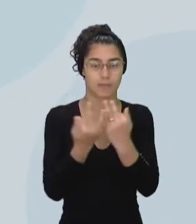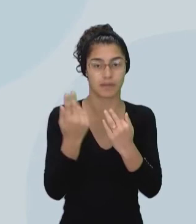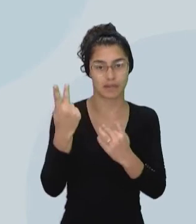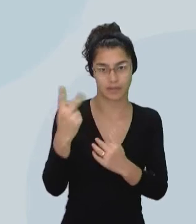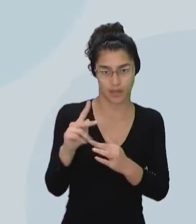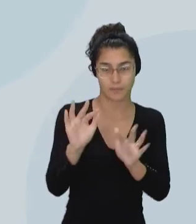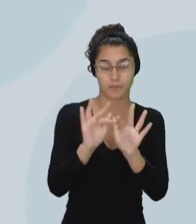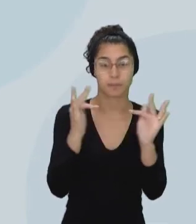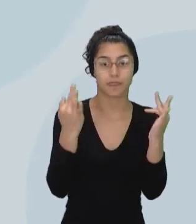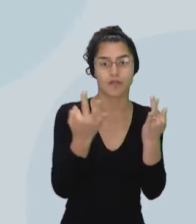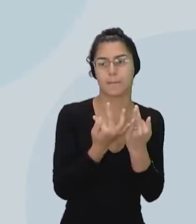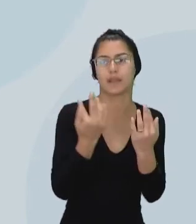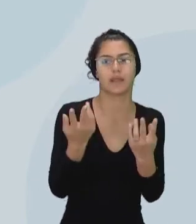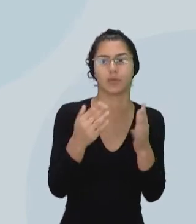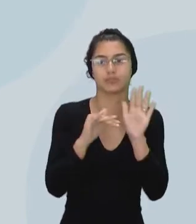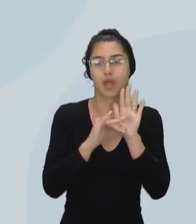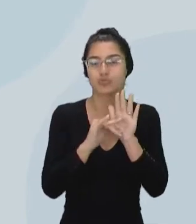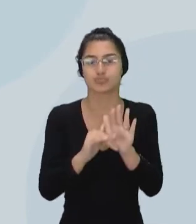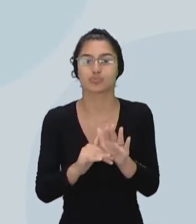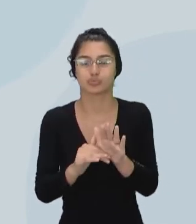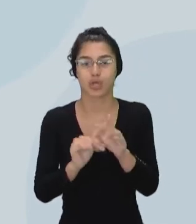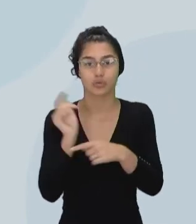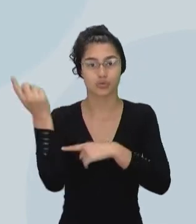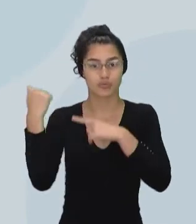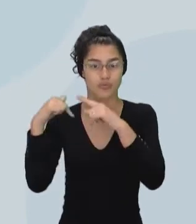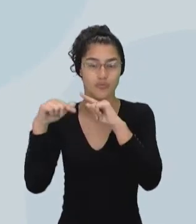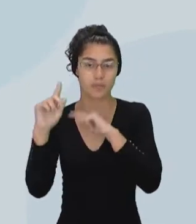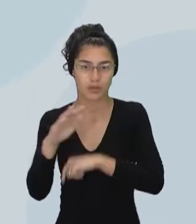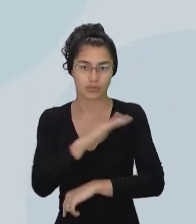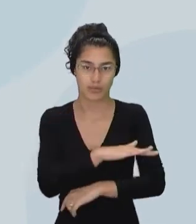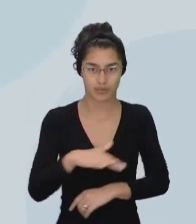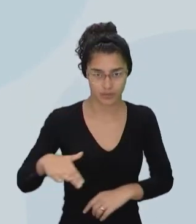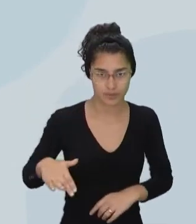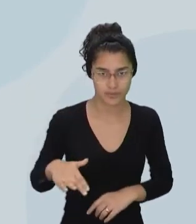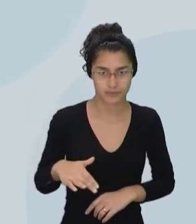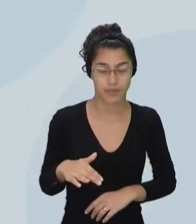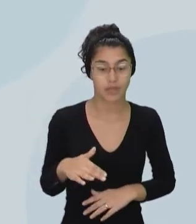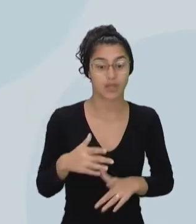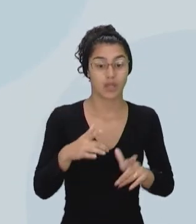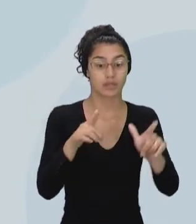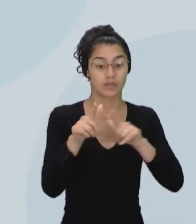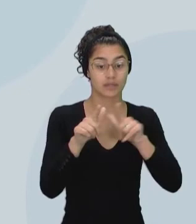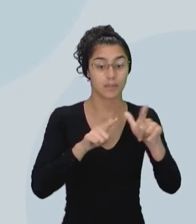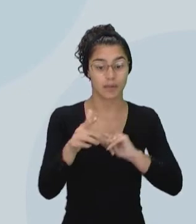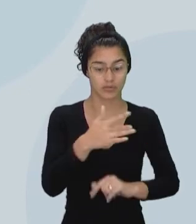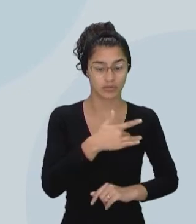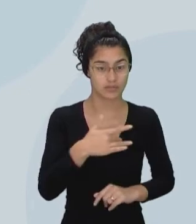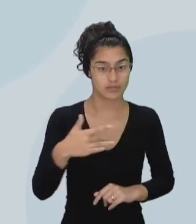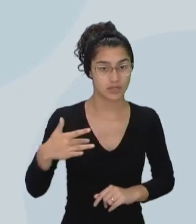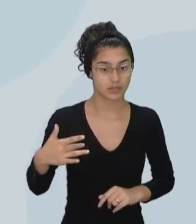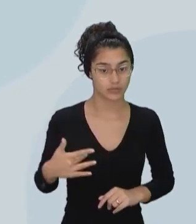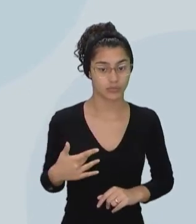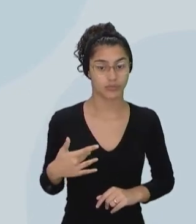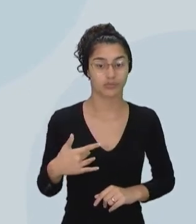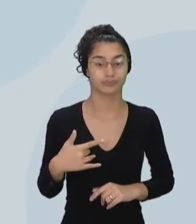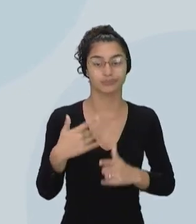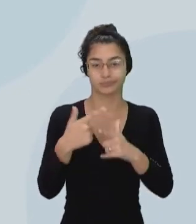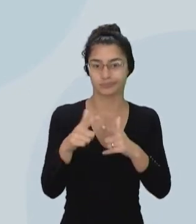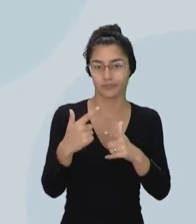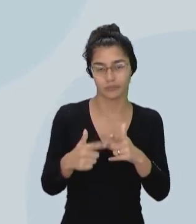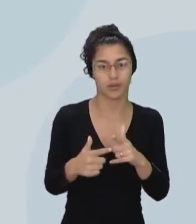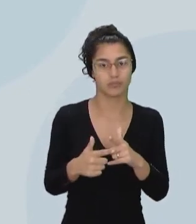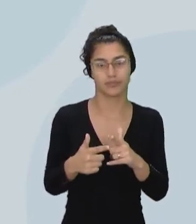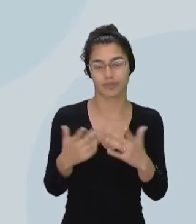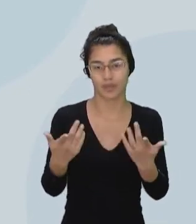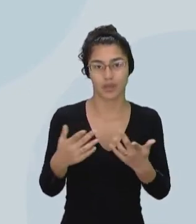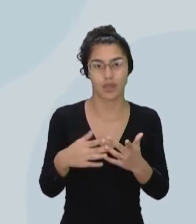a família não auxilia no desenvolvimento da criança. Serviços de saúde deficientes.